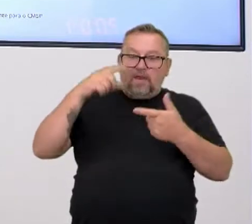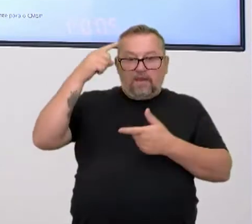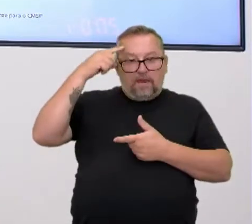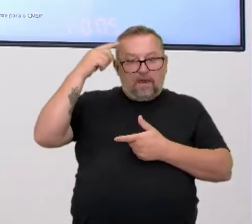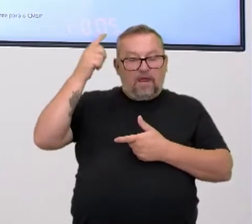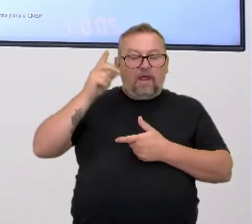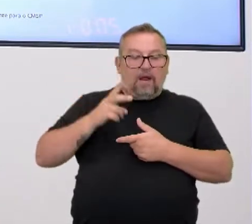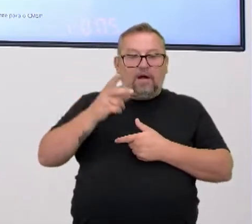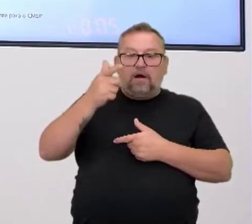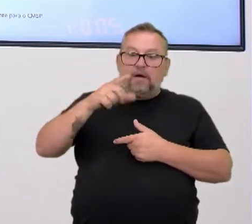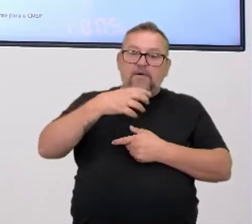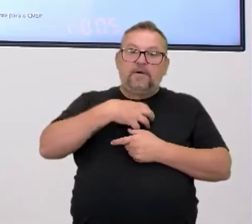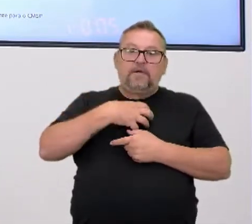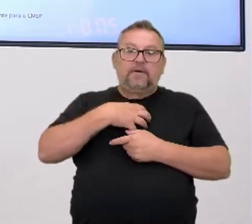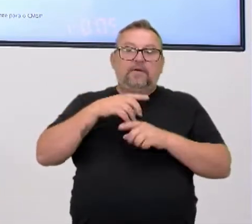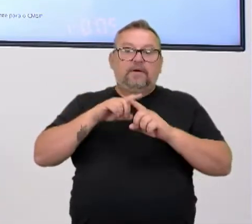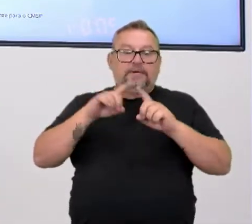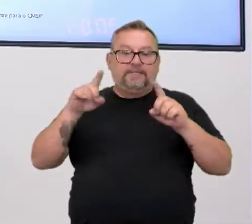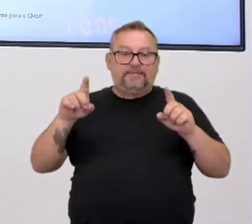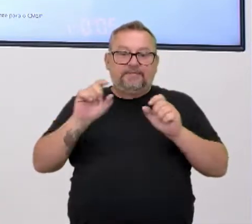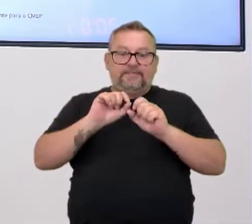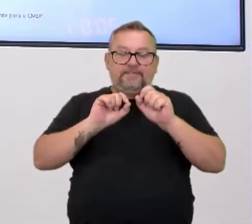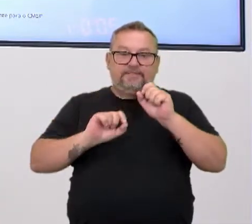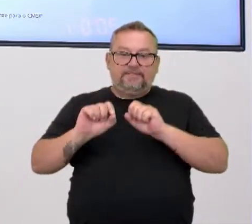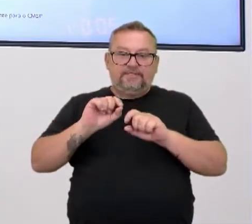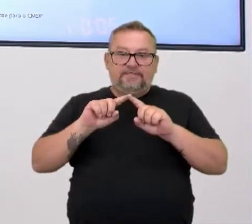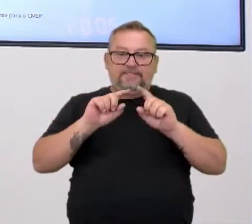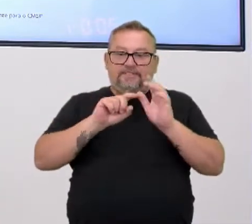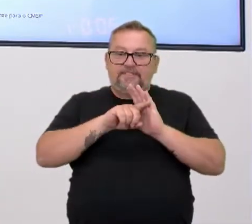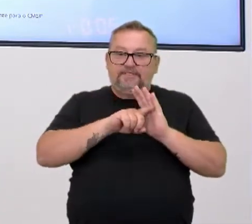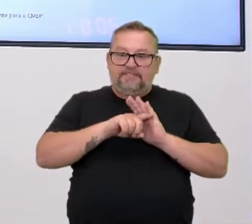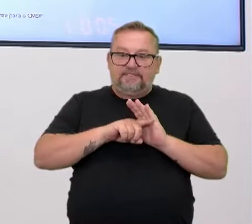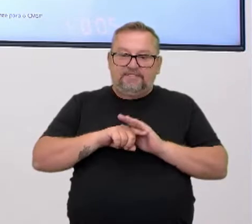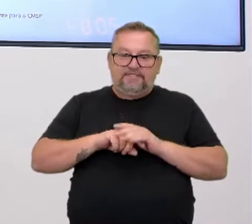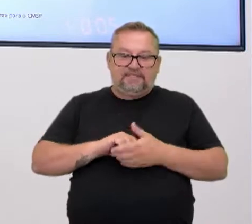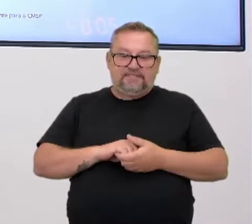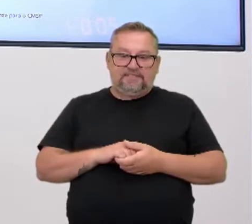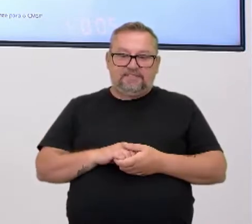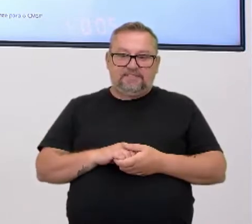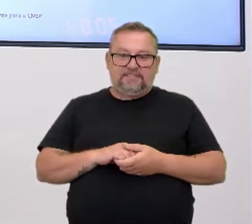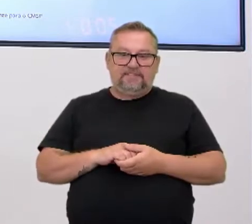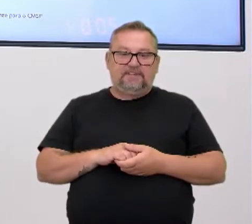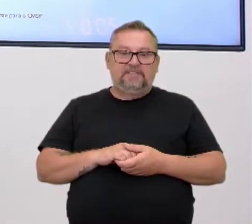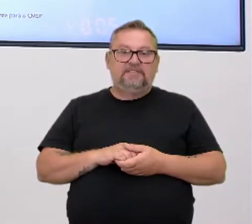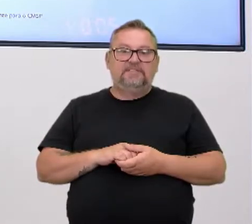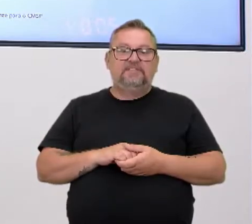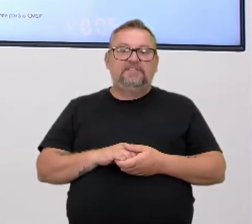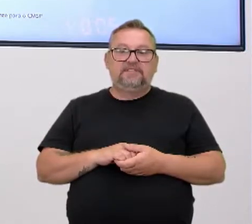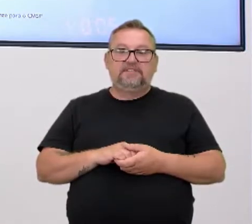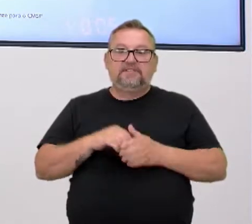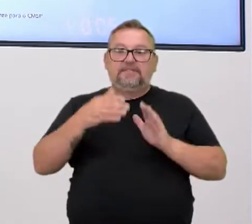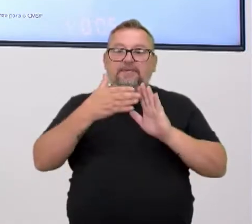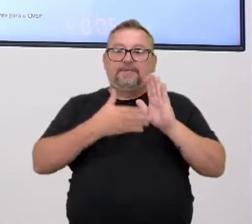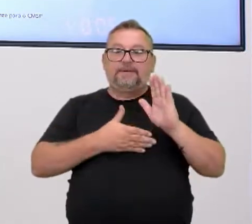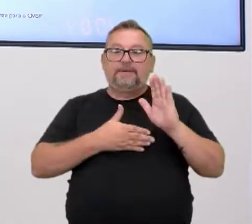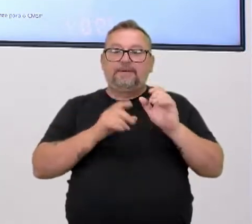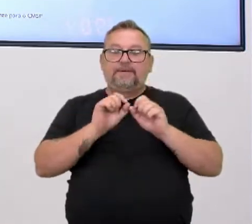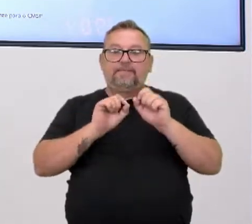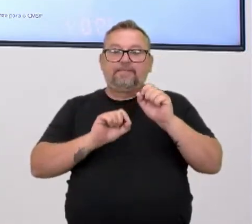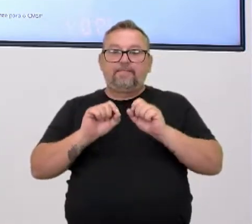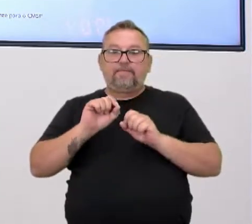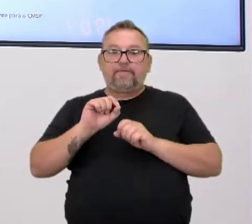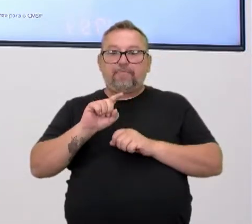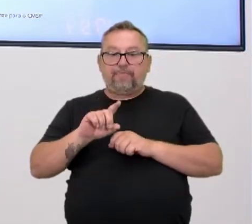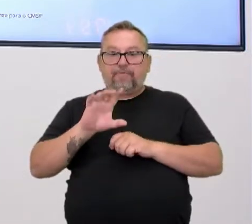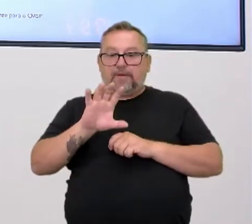tipo de mapa mental. Mas como que a gente vai fazer essa pesquisa, né? Então, a gente vai primeiro Planejamento financeiro, a ideia